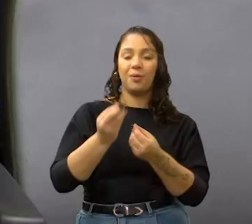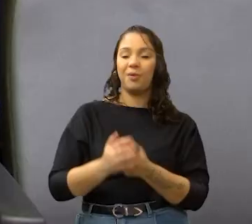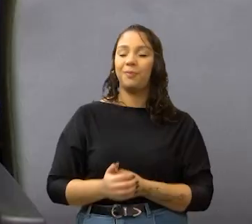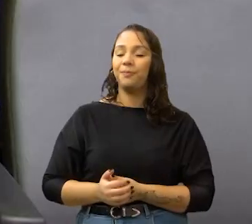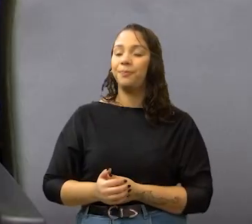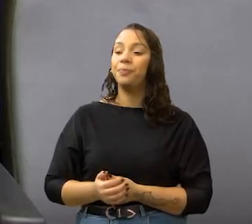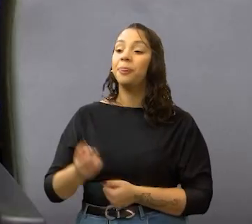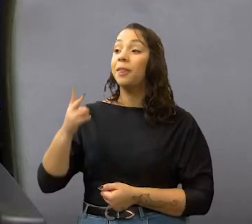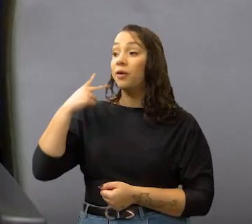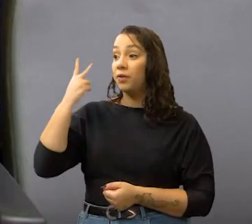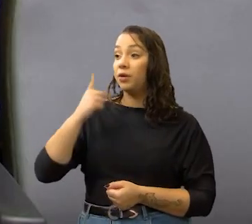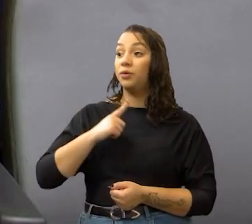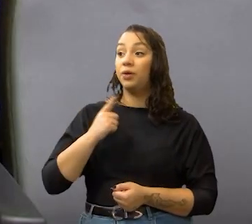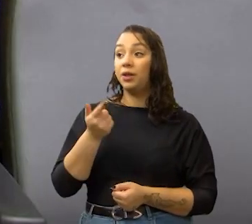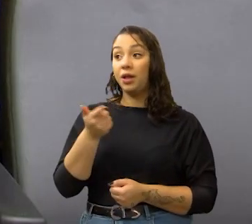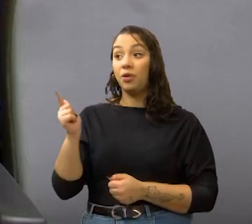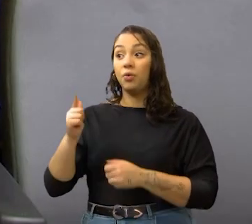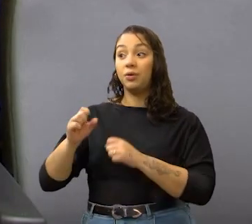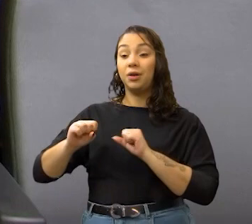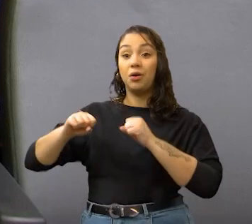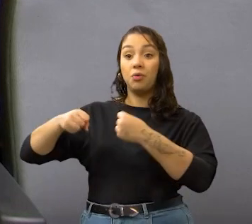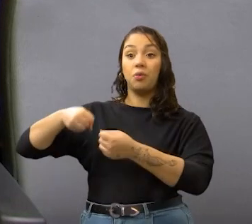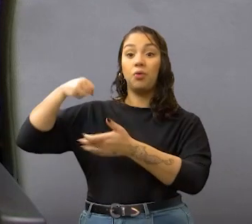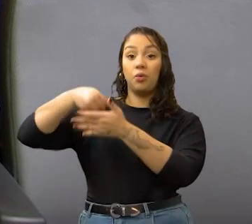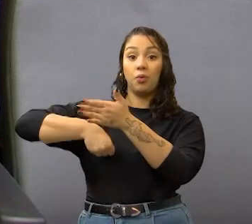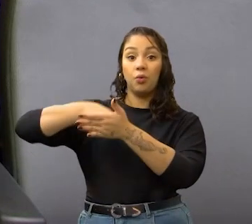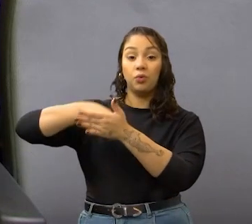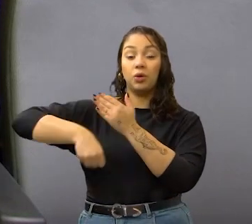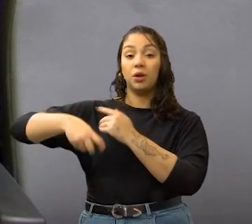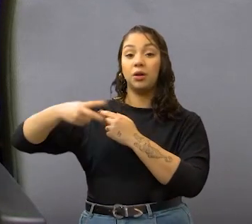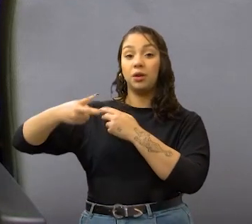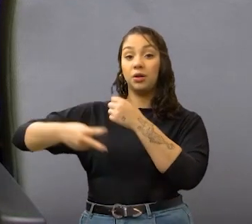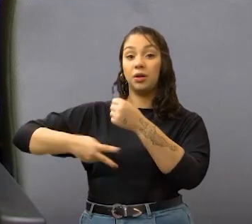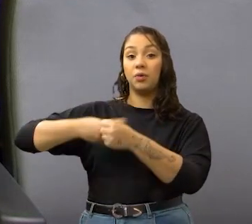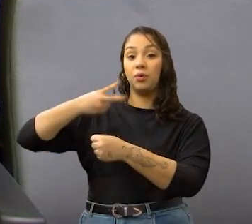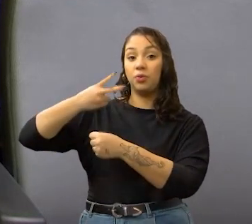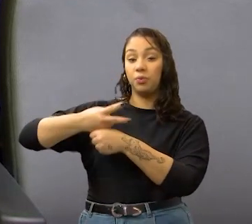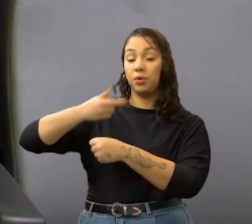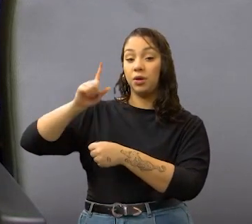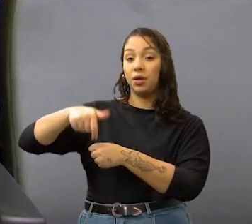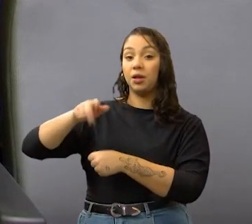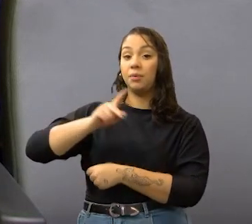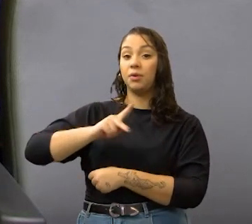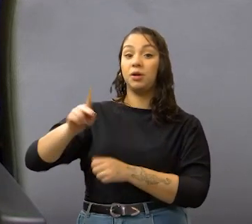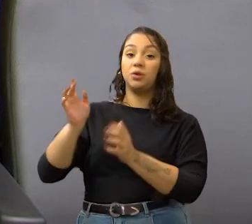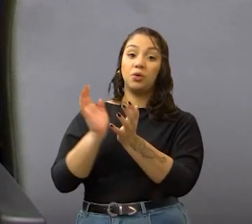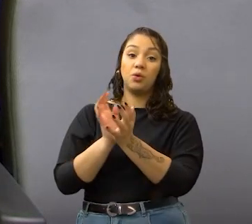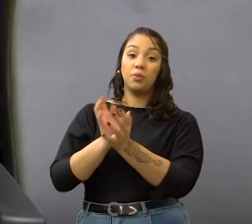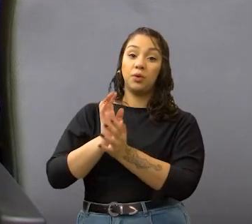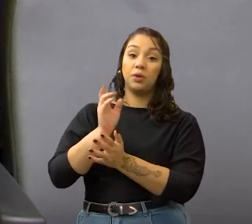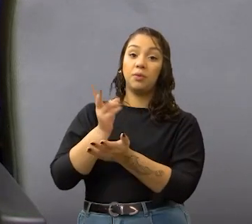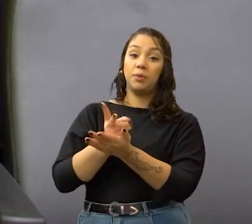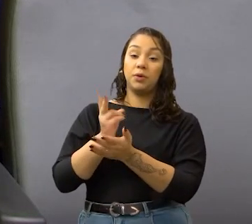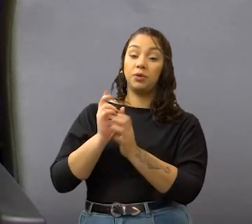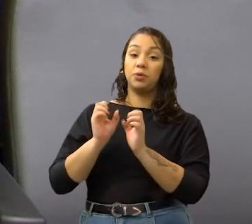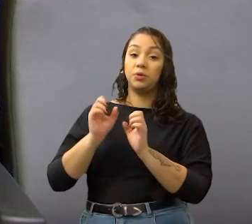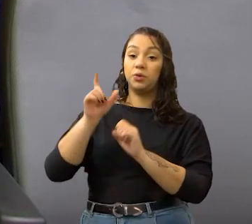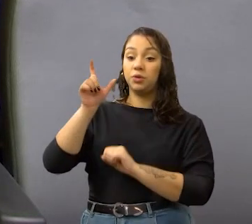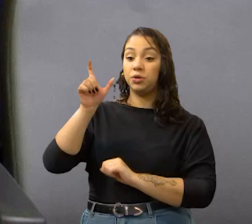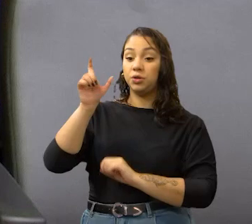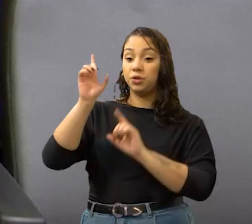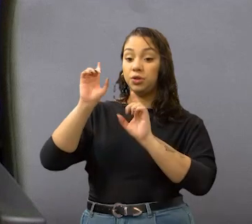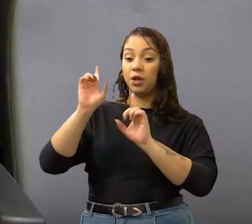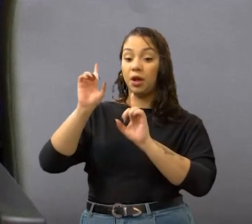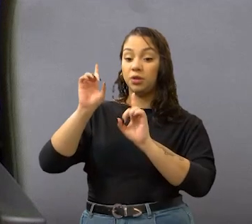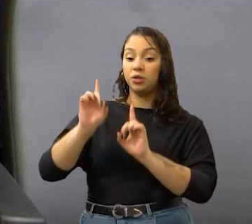hoje. Vereadora, você tem uma outra luta, né, já neste segundo biênio como presidente da Comissão Permanente de Defesa dos